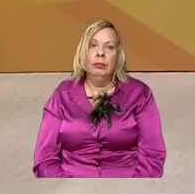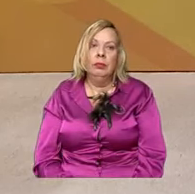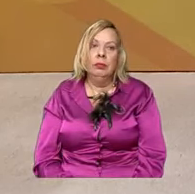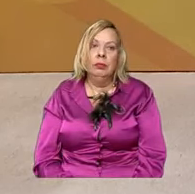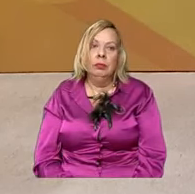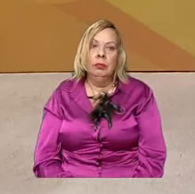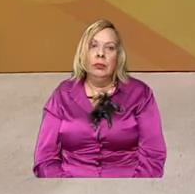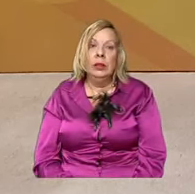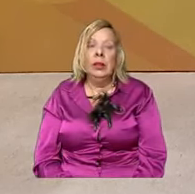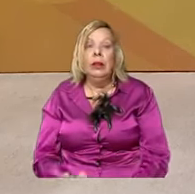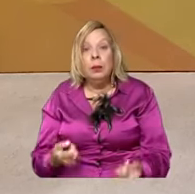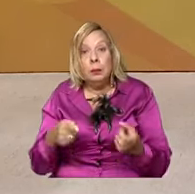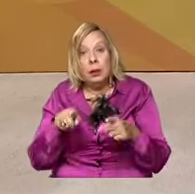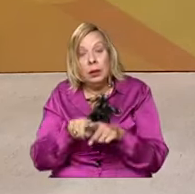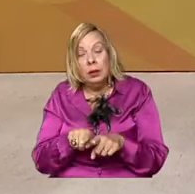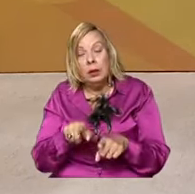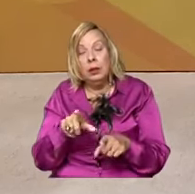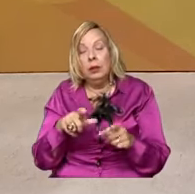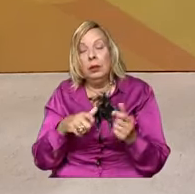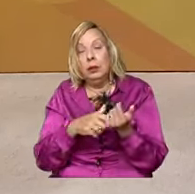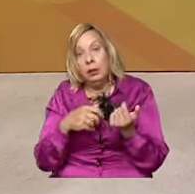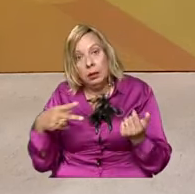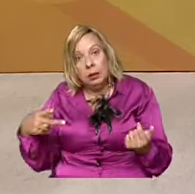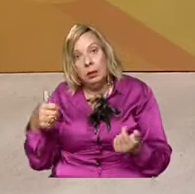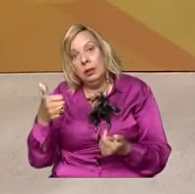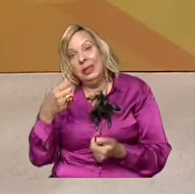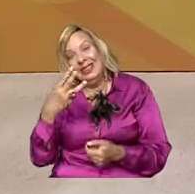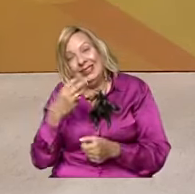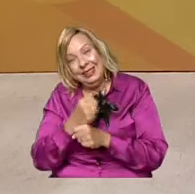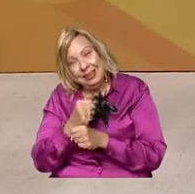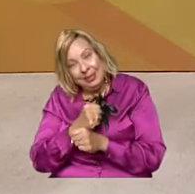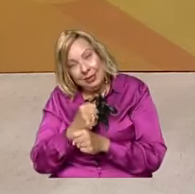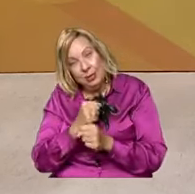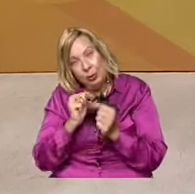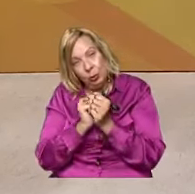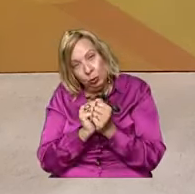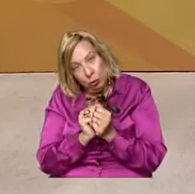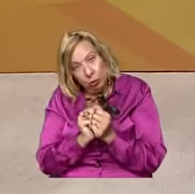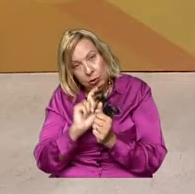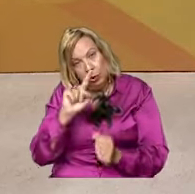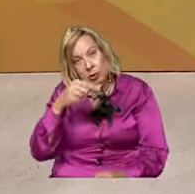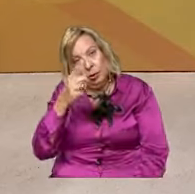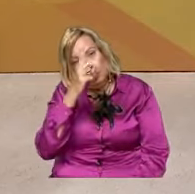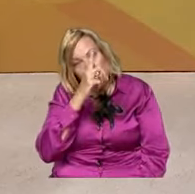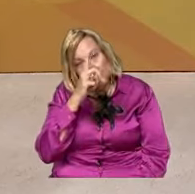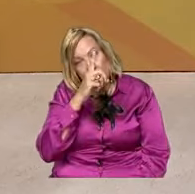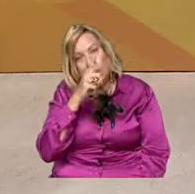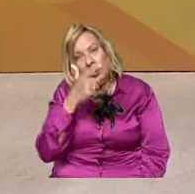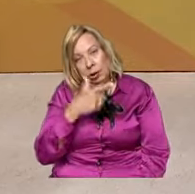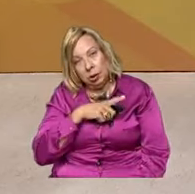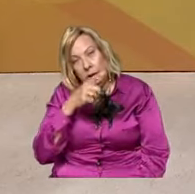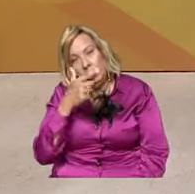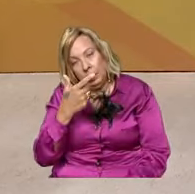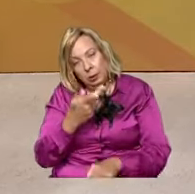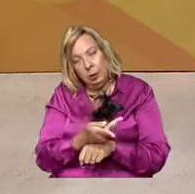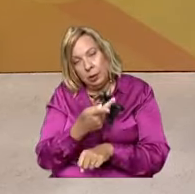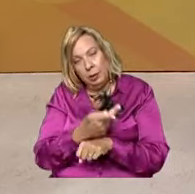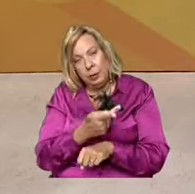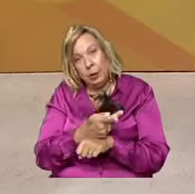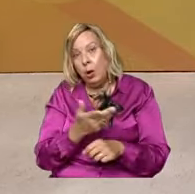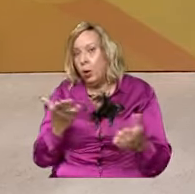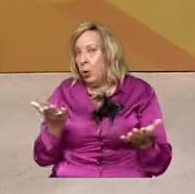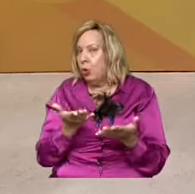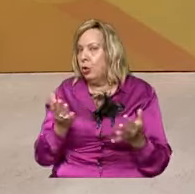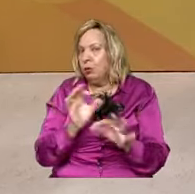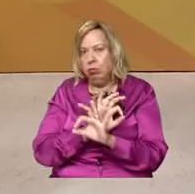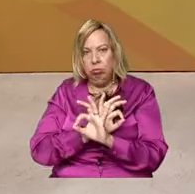que é parceiro da gente ao longo desses 13 anos e está na expectativa já do próximo domingo, tem outra premiação daquelas. Hoje foi